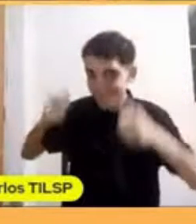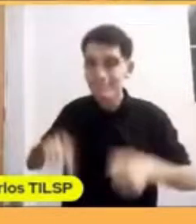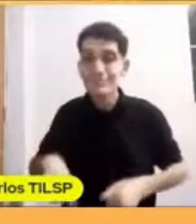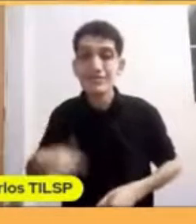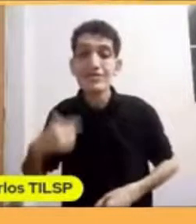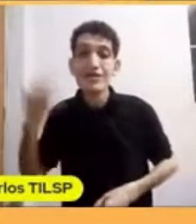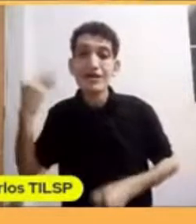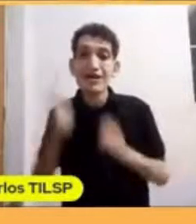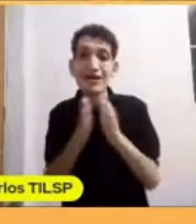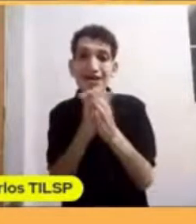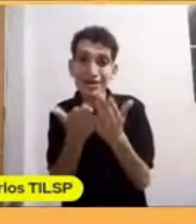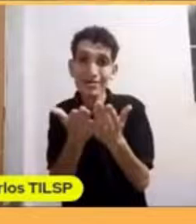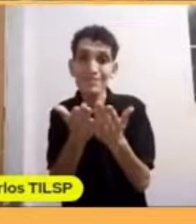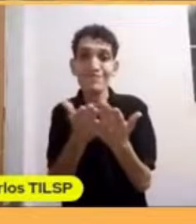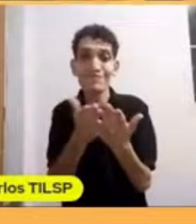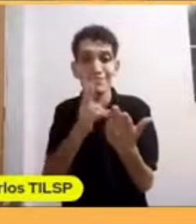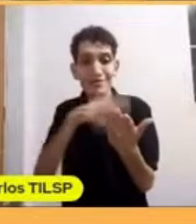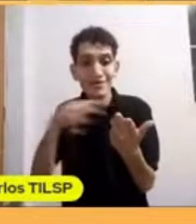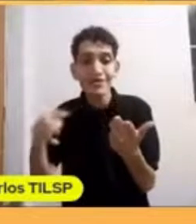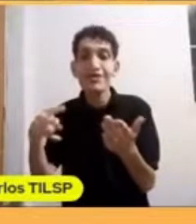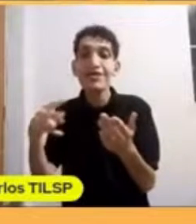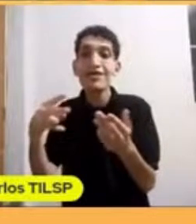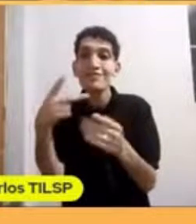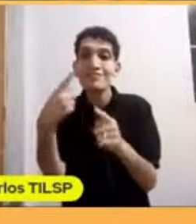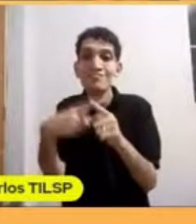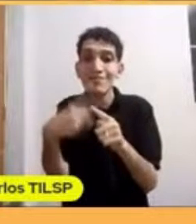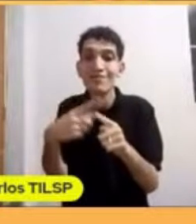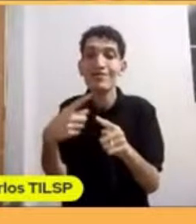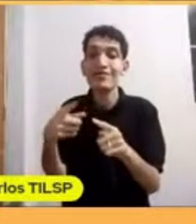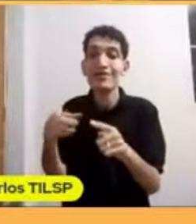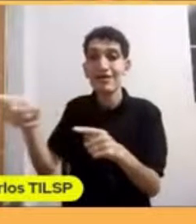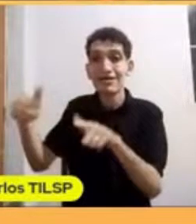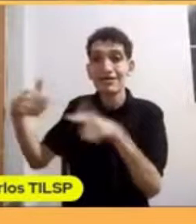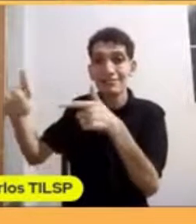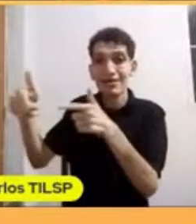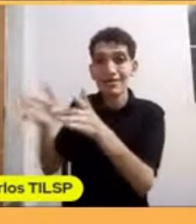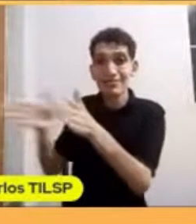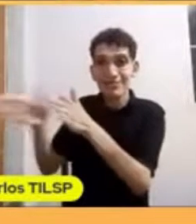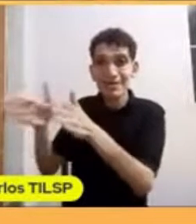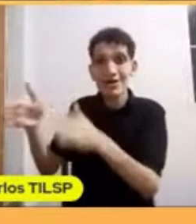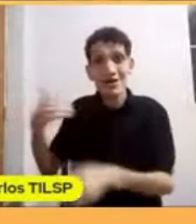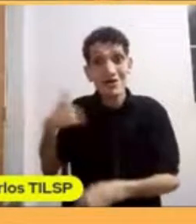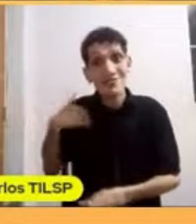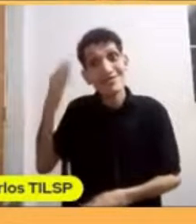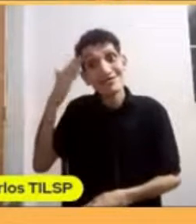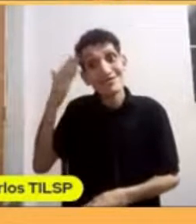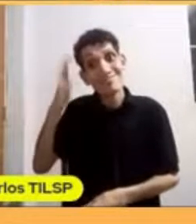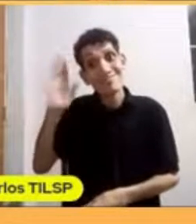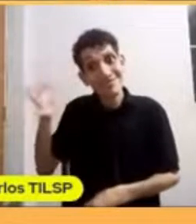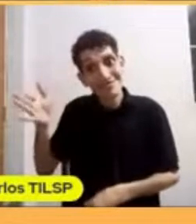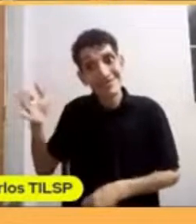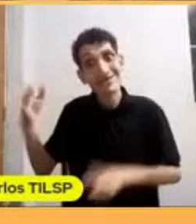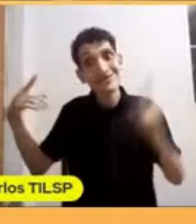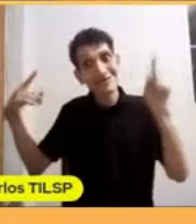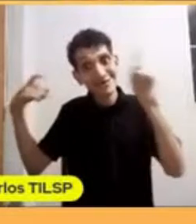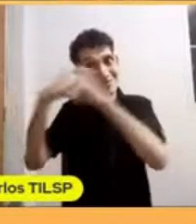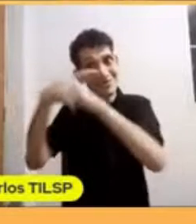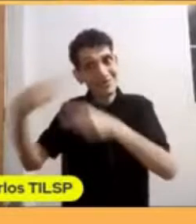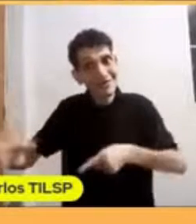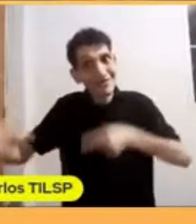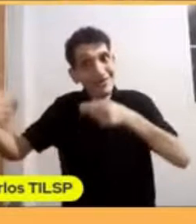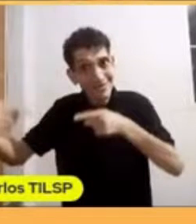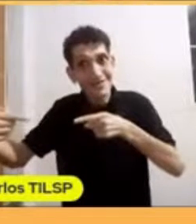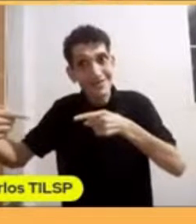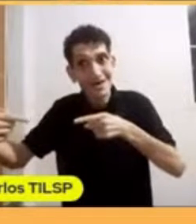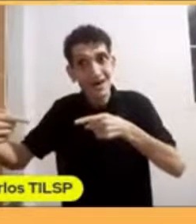que o desafio era grande e eu tinha que procurar recursos para conseguir bancar aquilo naquele momento, tá? Um outro